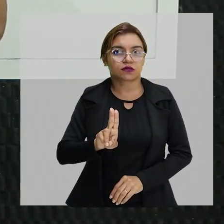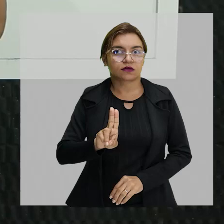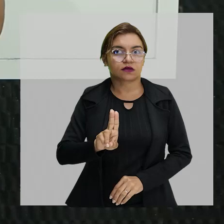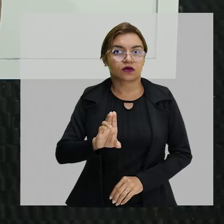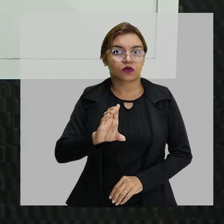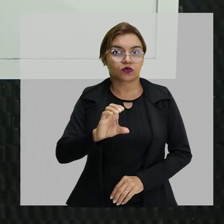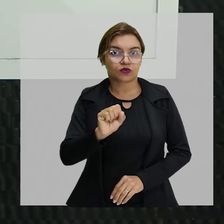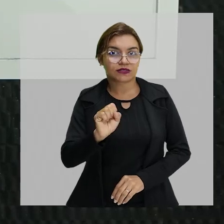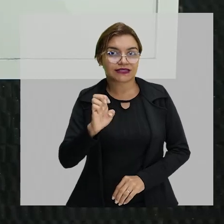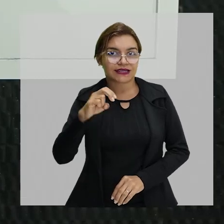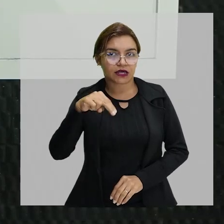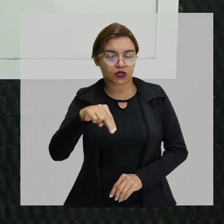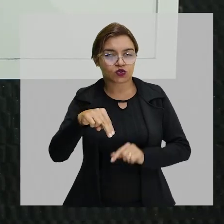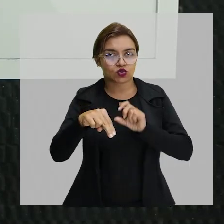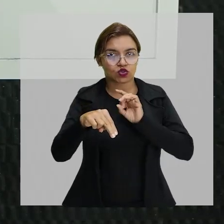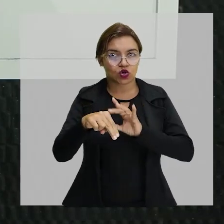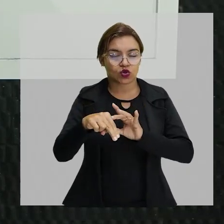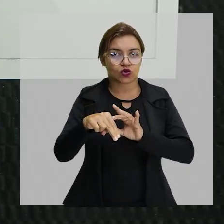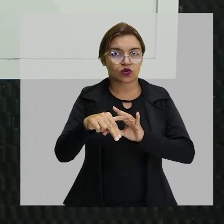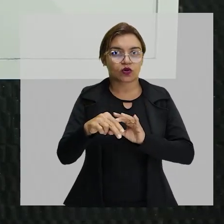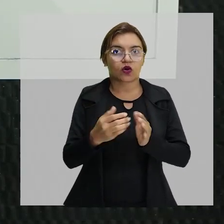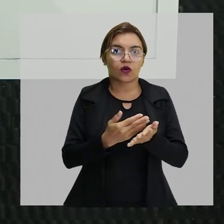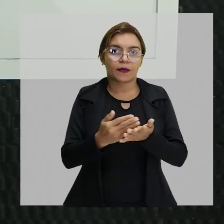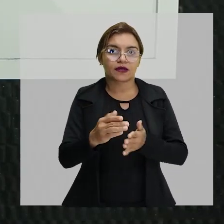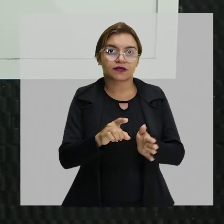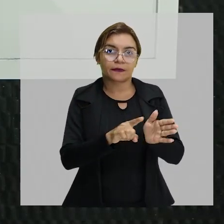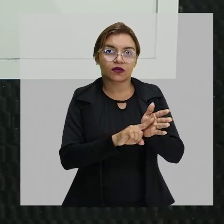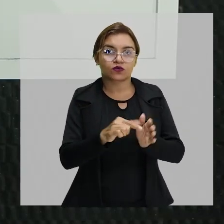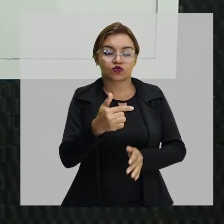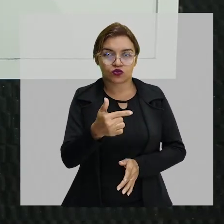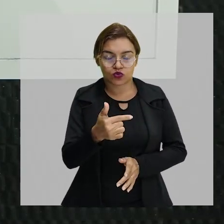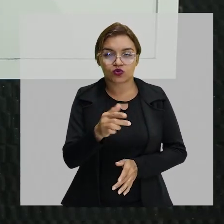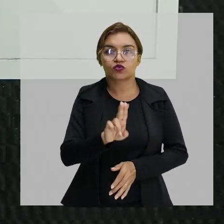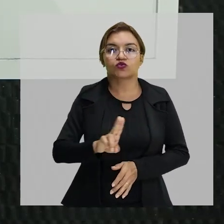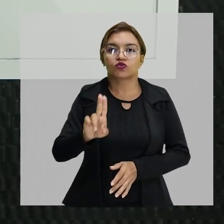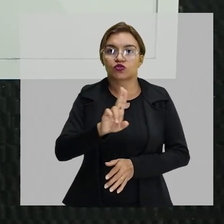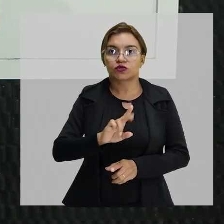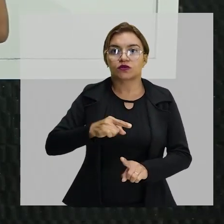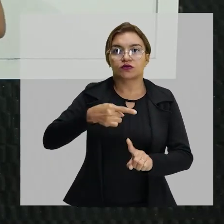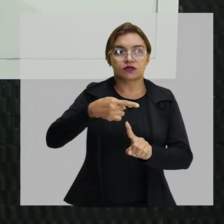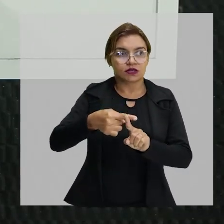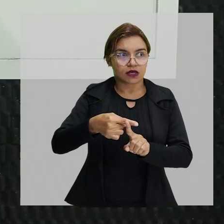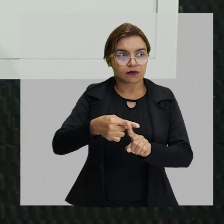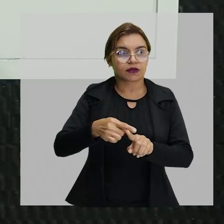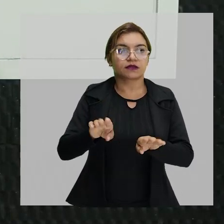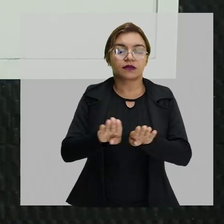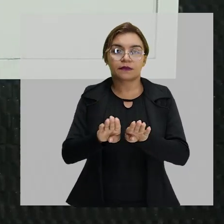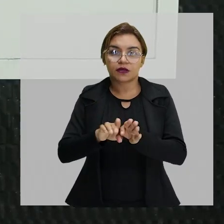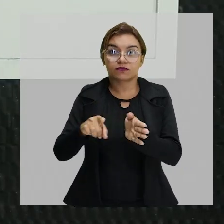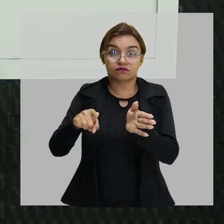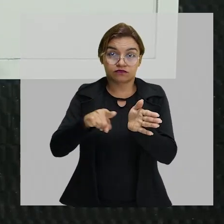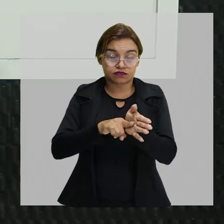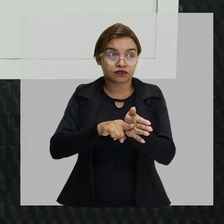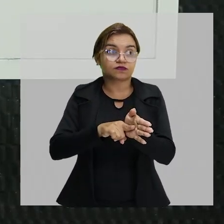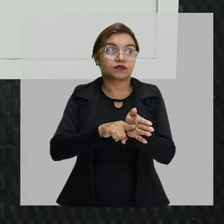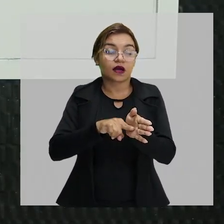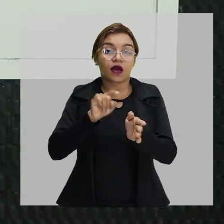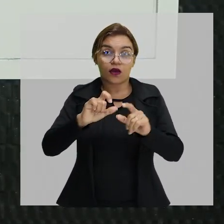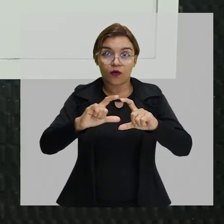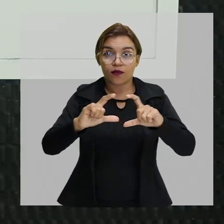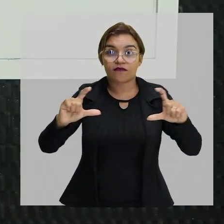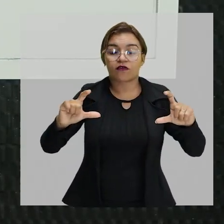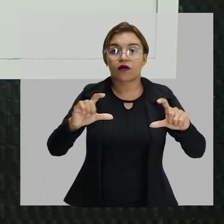né? Começa com menos 2, aí você usa o seno, a soma dos arcos dividido por 2 e a diferença, né? É uma fórmula